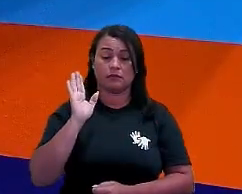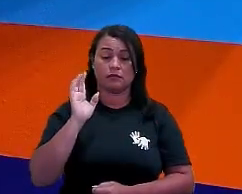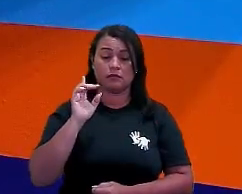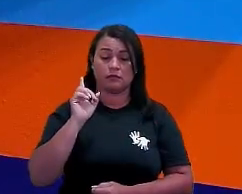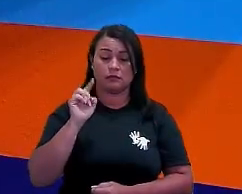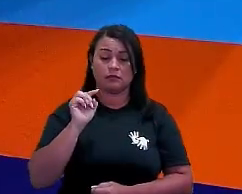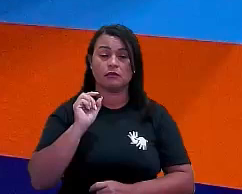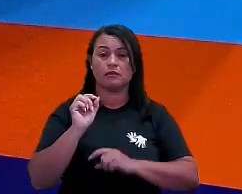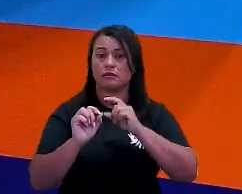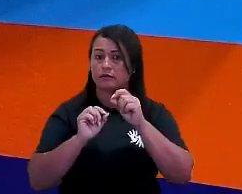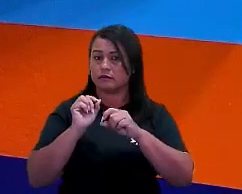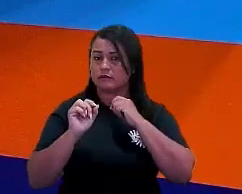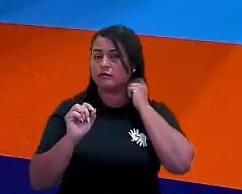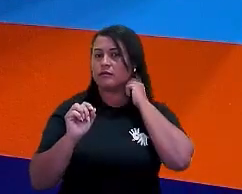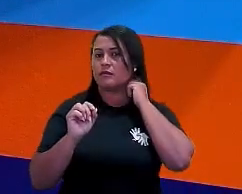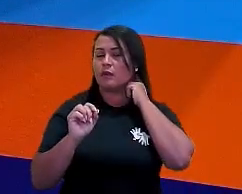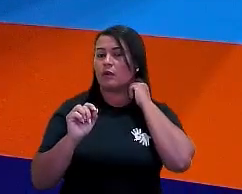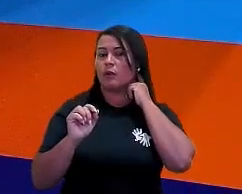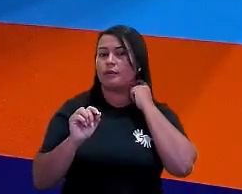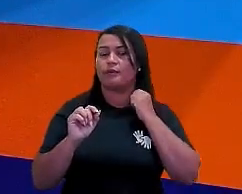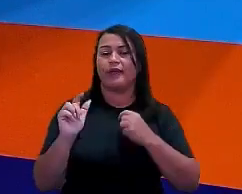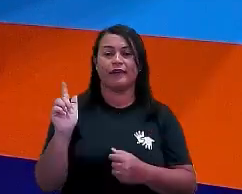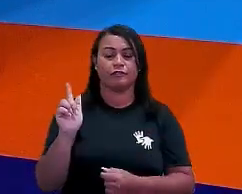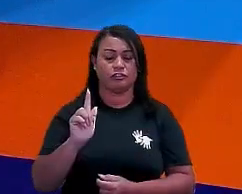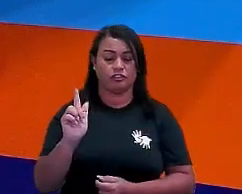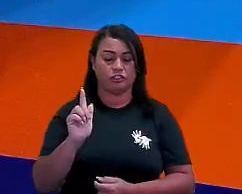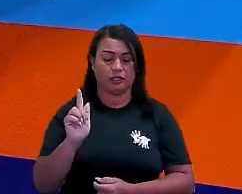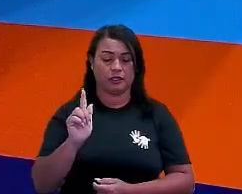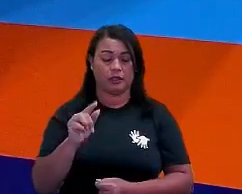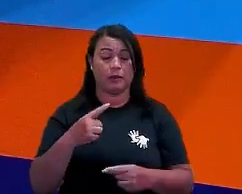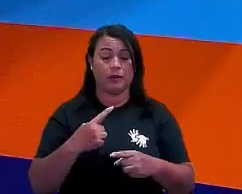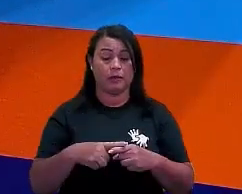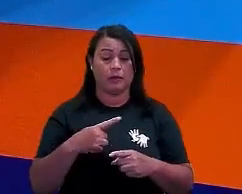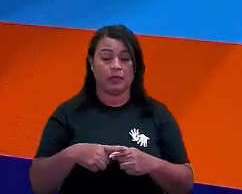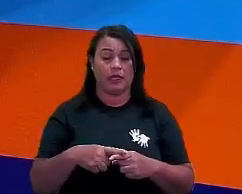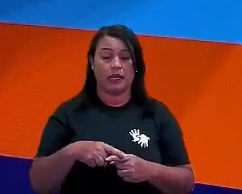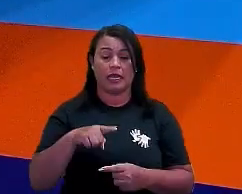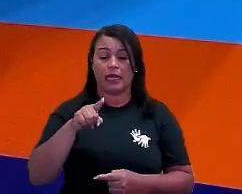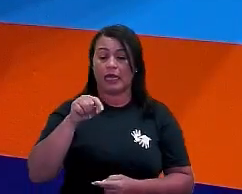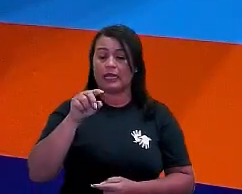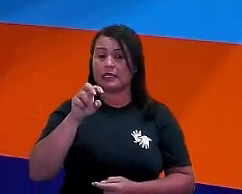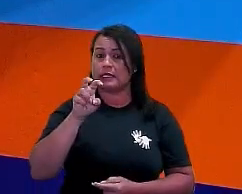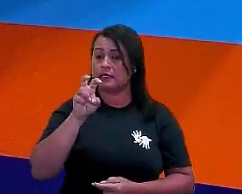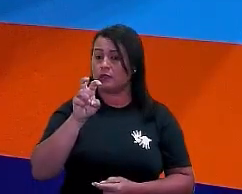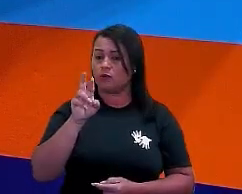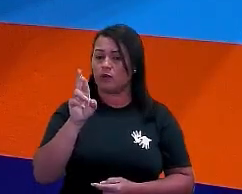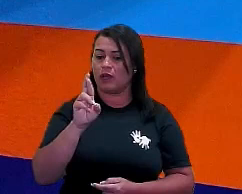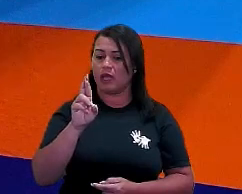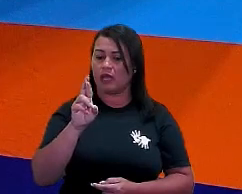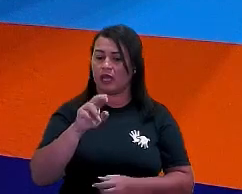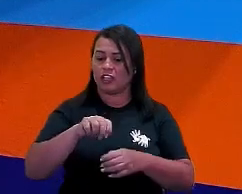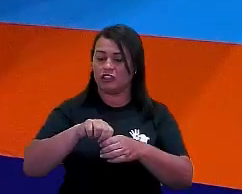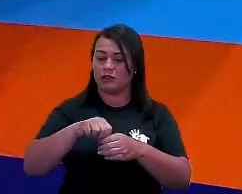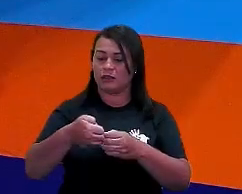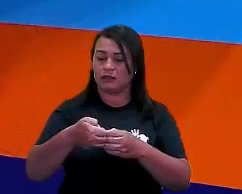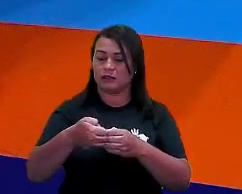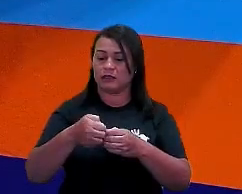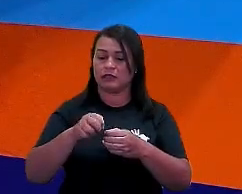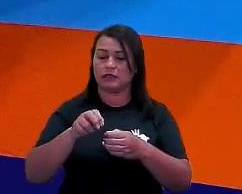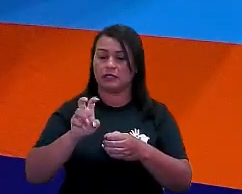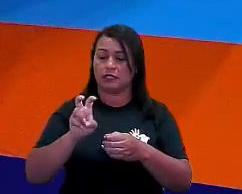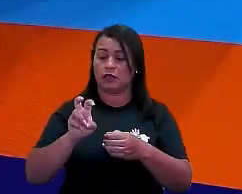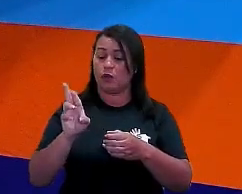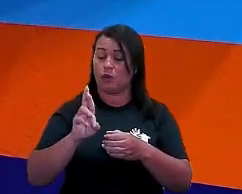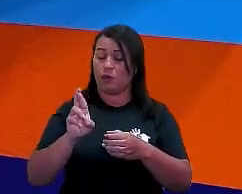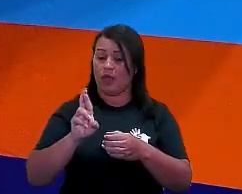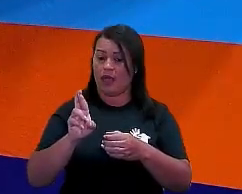é o refrigerante, porque ele está custando R$5. É o produto mais caro que a